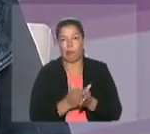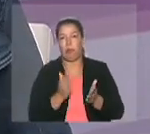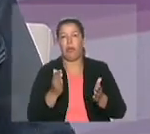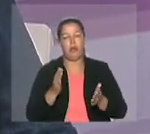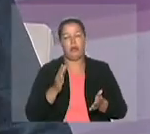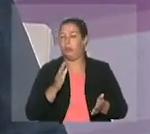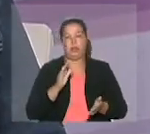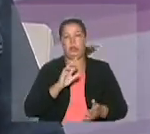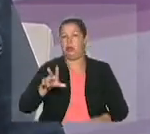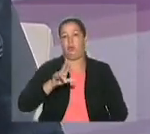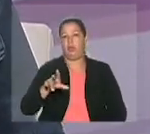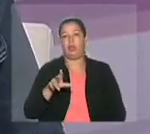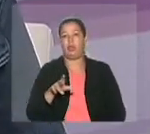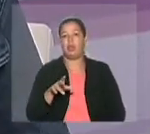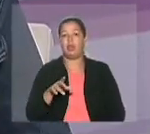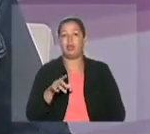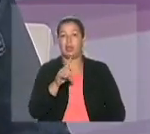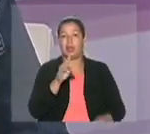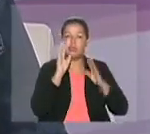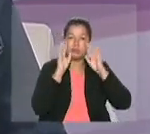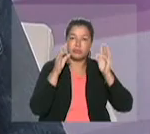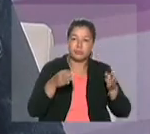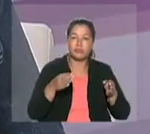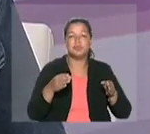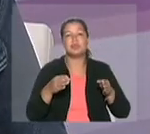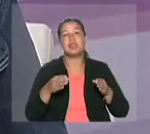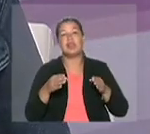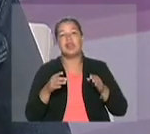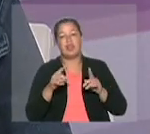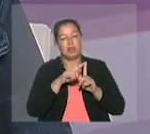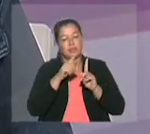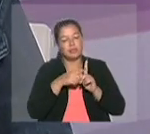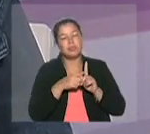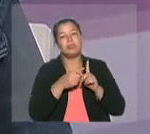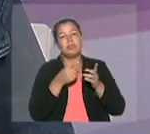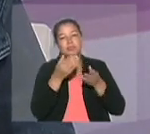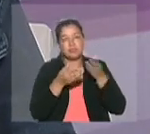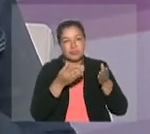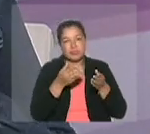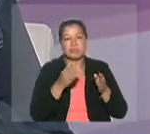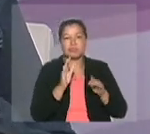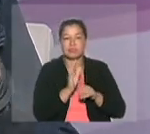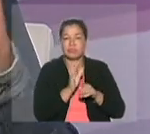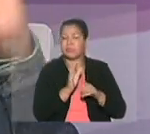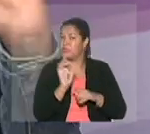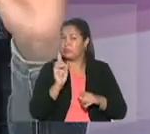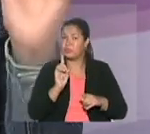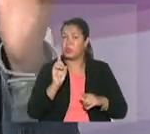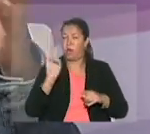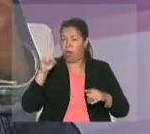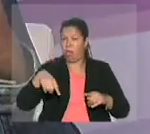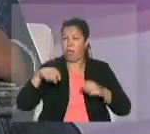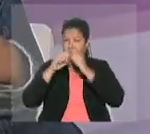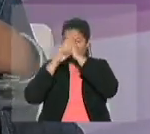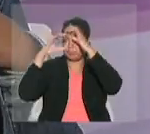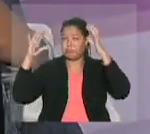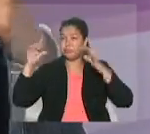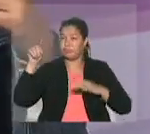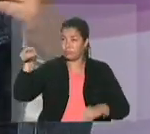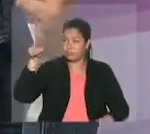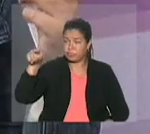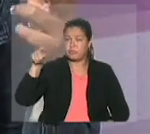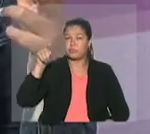ser atendido, ele tem menos atendimento, menos consulta de pré-natal, mas também é o imaginário da própria população